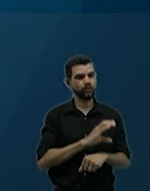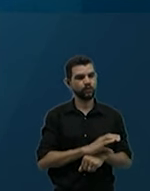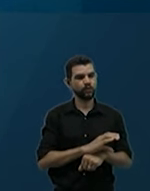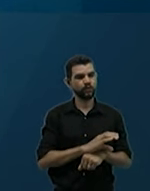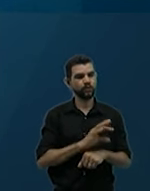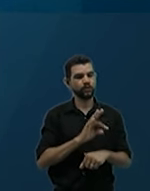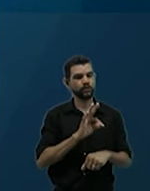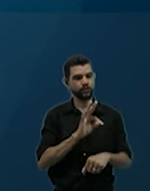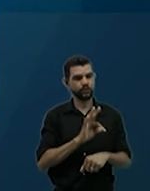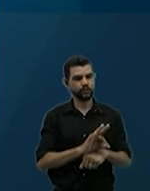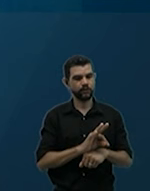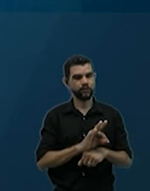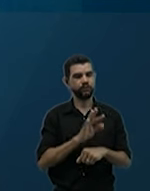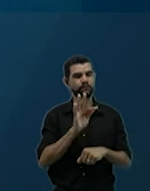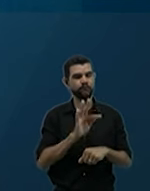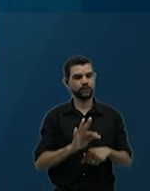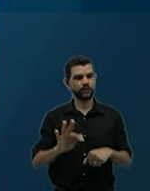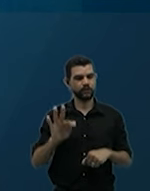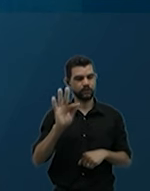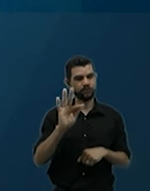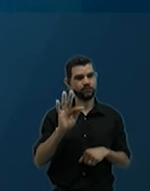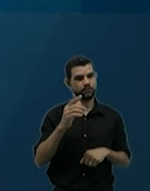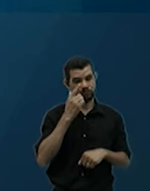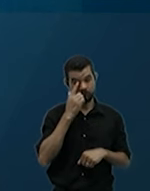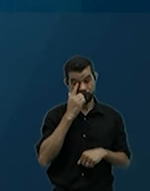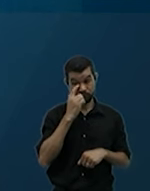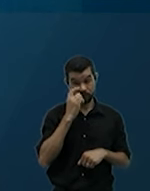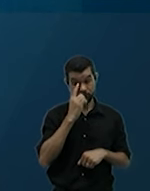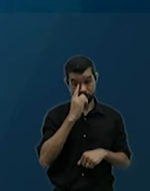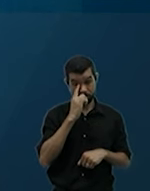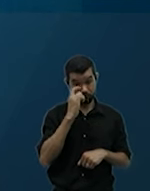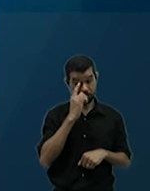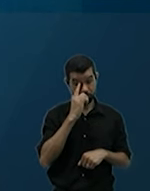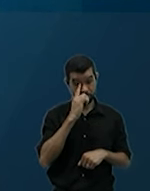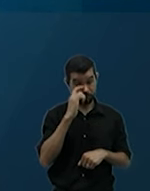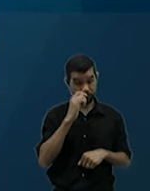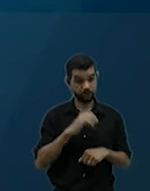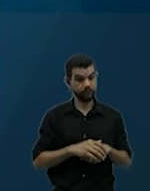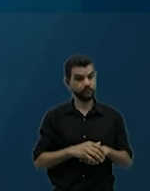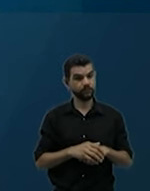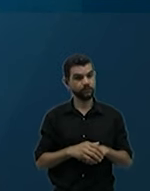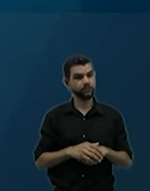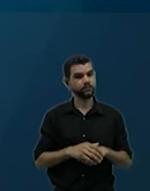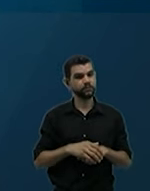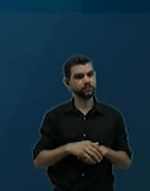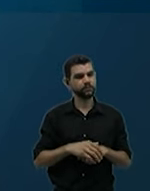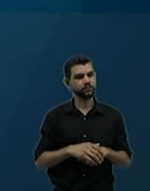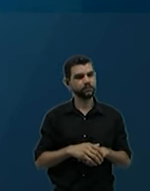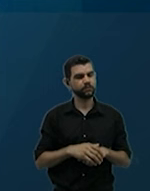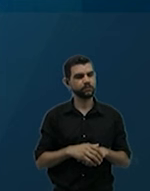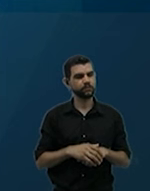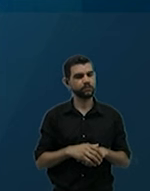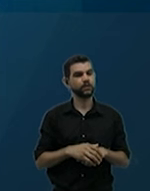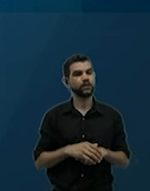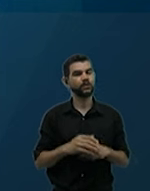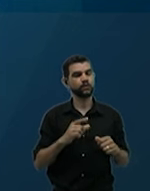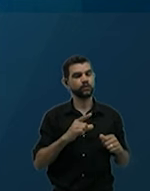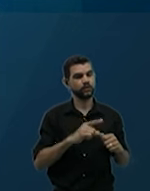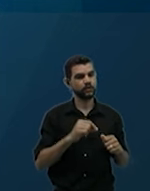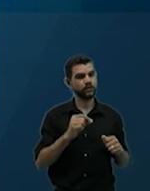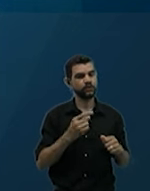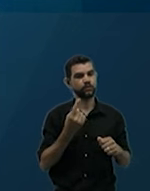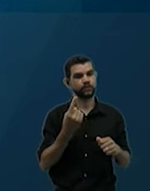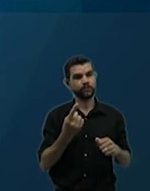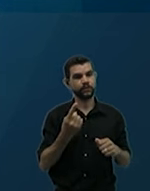foi submetido ao rito de recursos especiais repetitivos, nos termos dos artigos 1036 a 1041